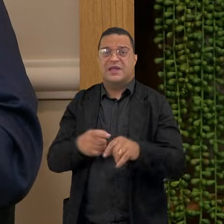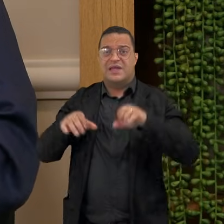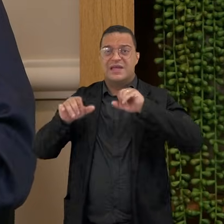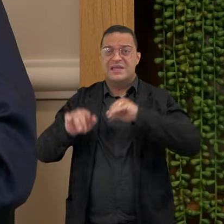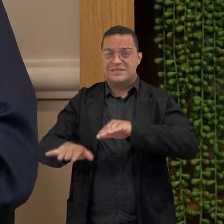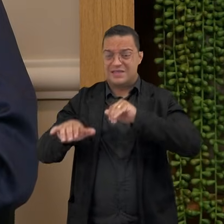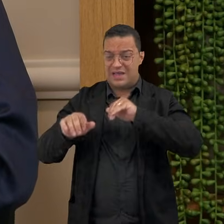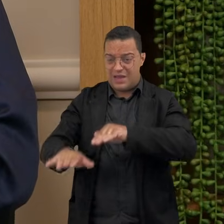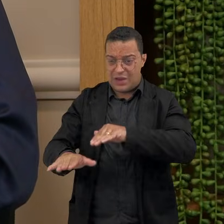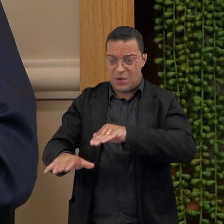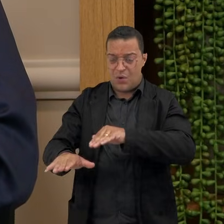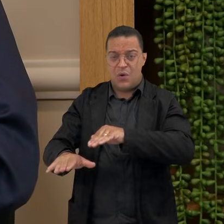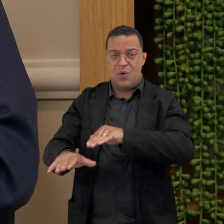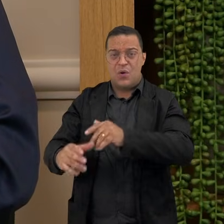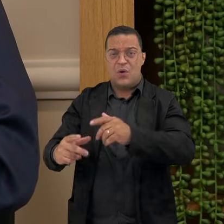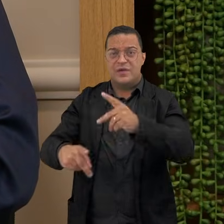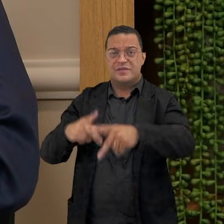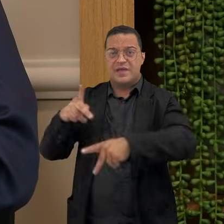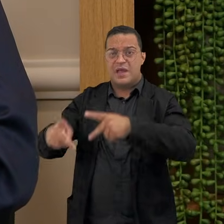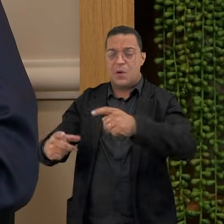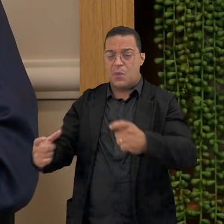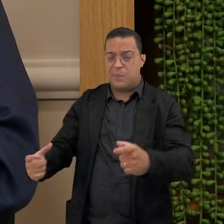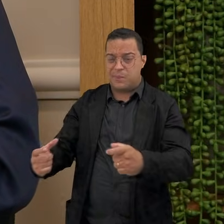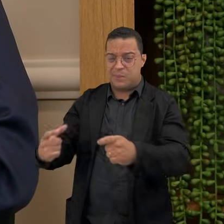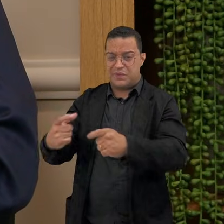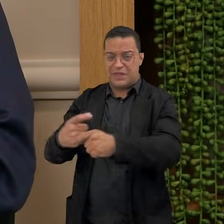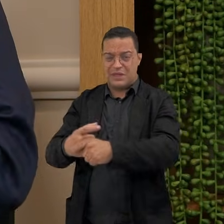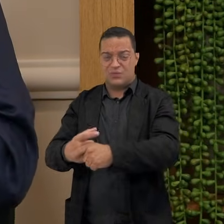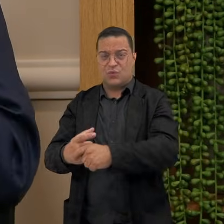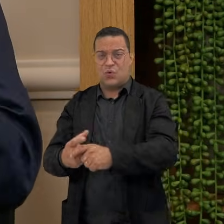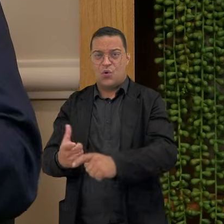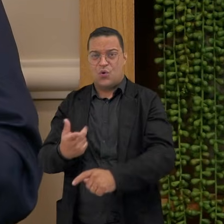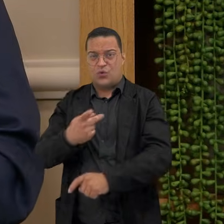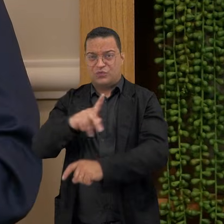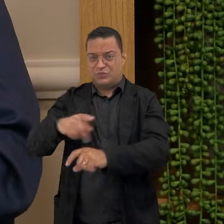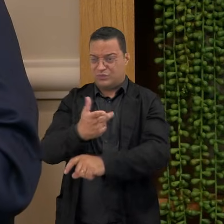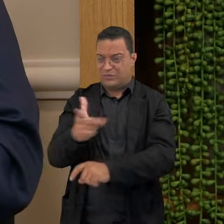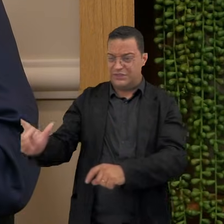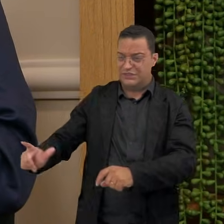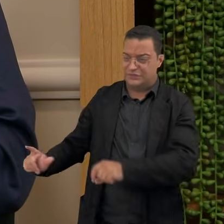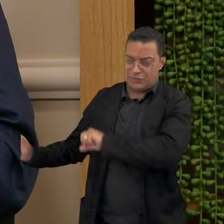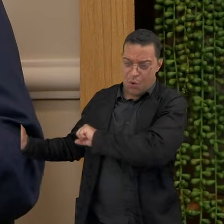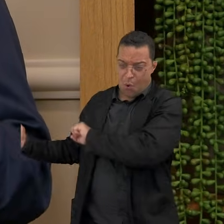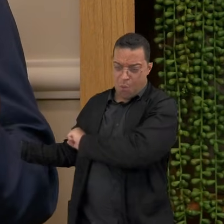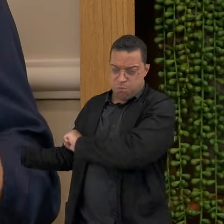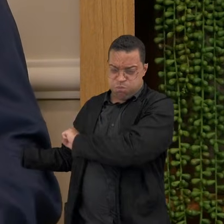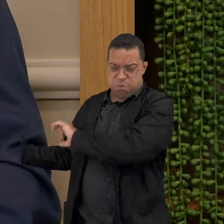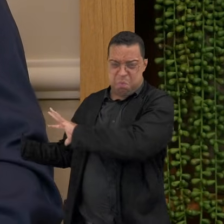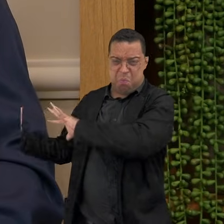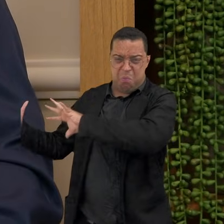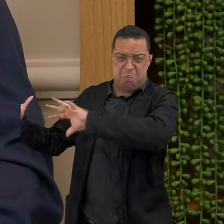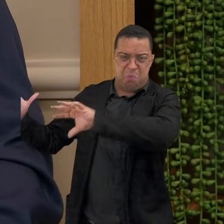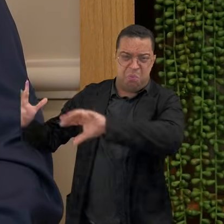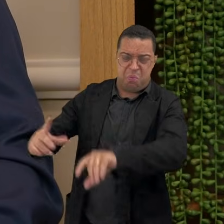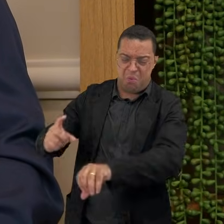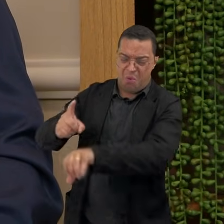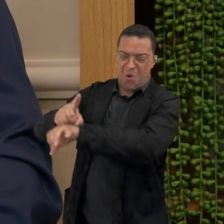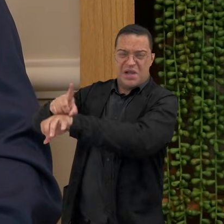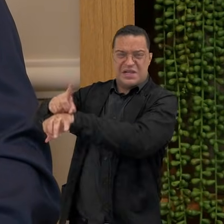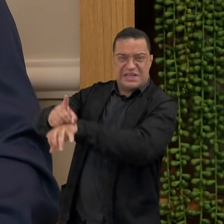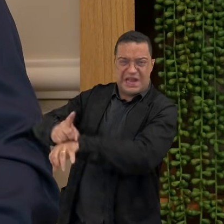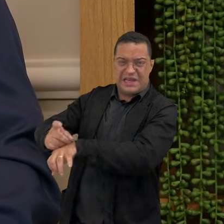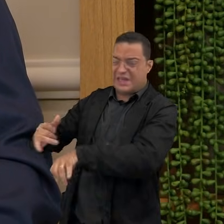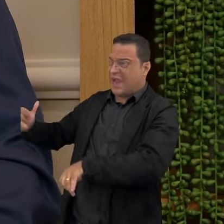maneira como tem fotos, inclusive, impressionantes, registros impressionantes, que só tem uma explicação, né, aquilo ali que foi